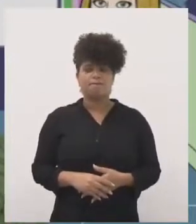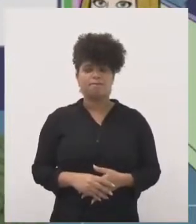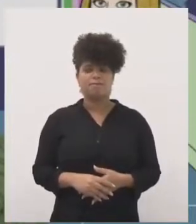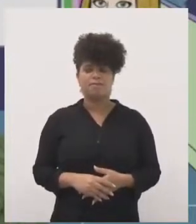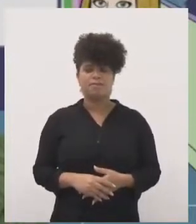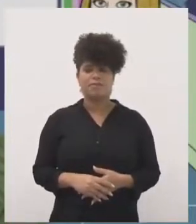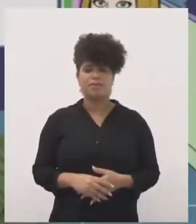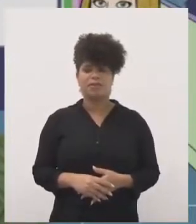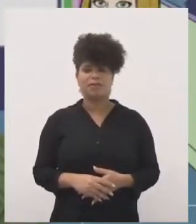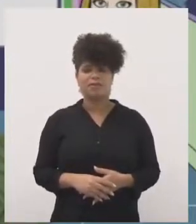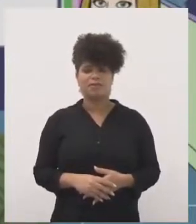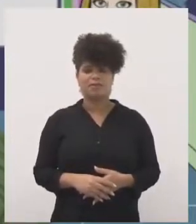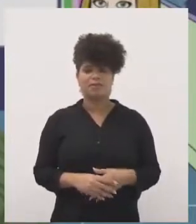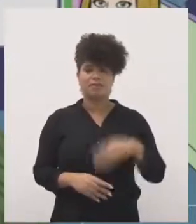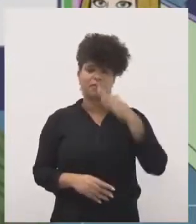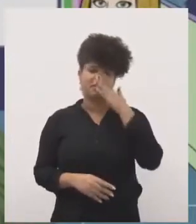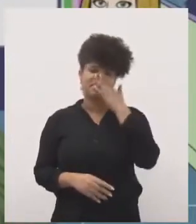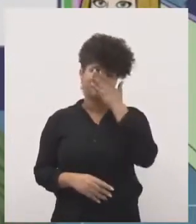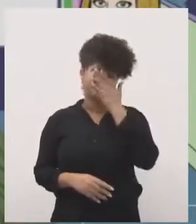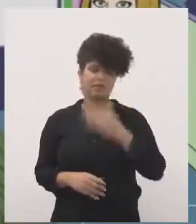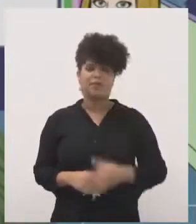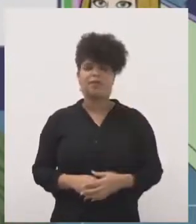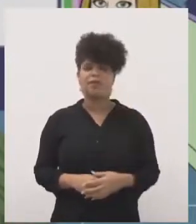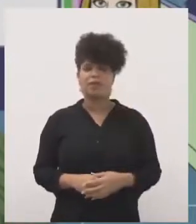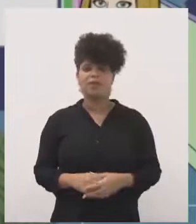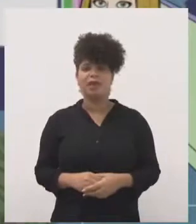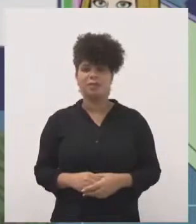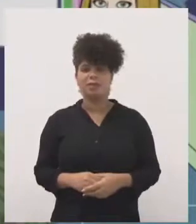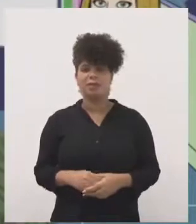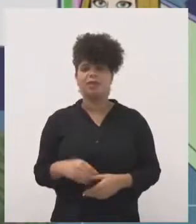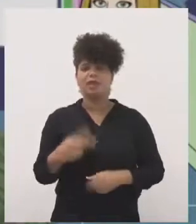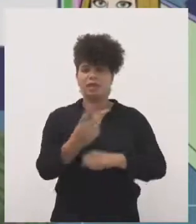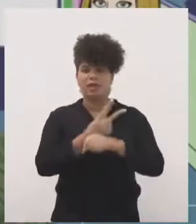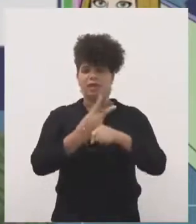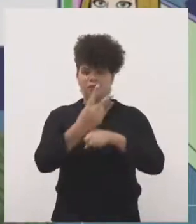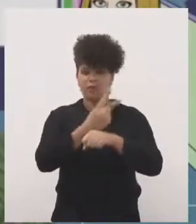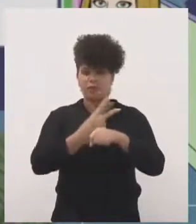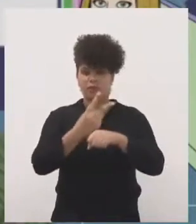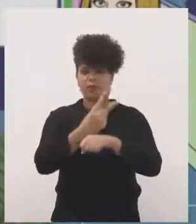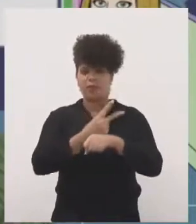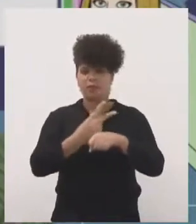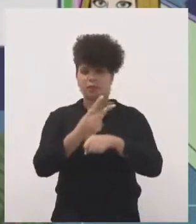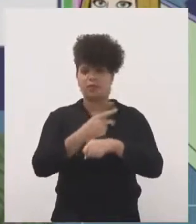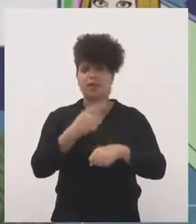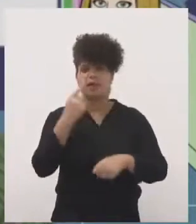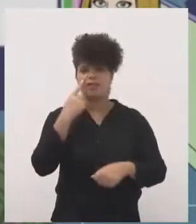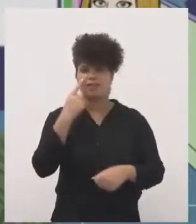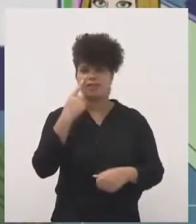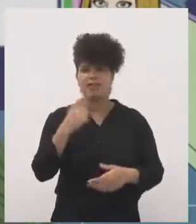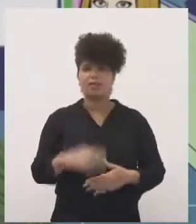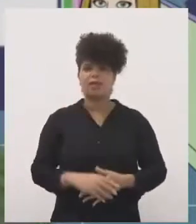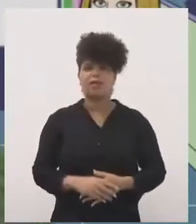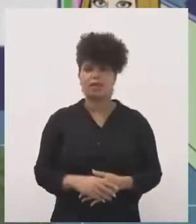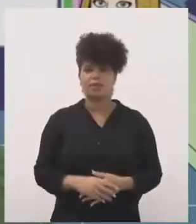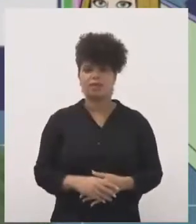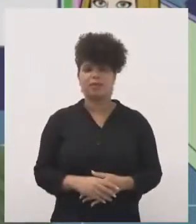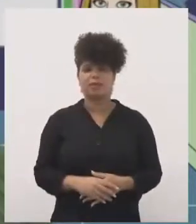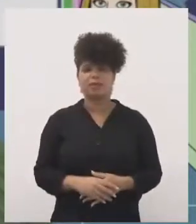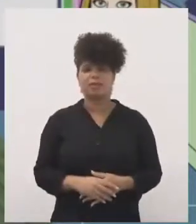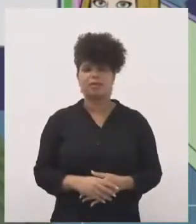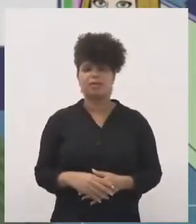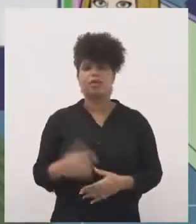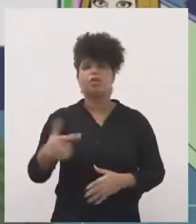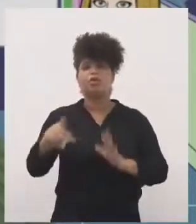Achou, Carla? Não. Tô procurando aqui, Ana. Desculpa, é que eu tenho umas 10 contas do Canva. Eu